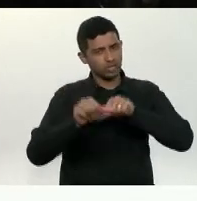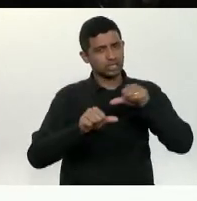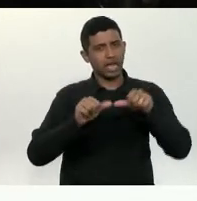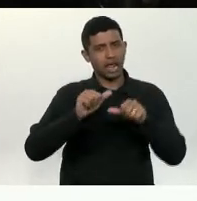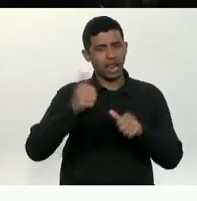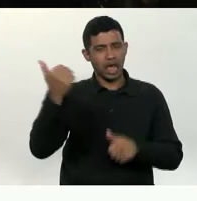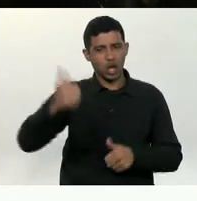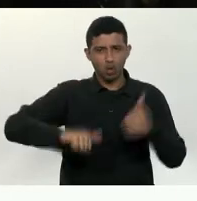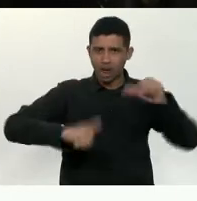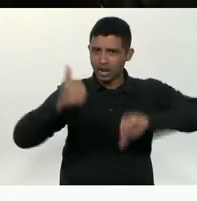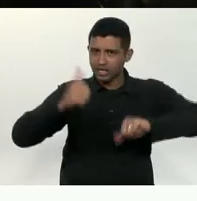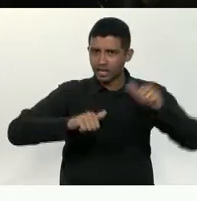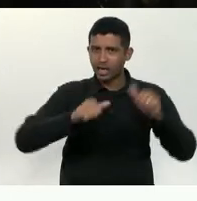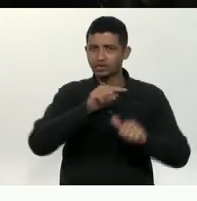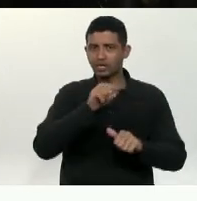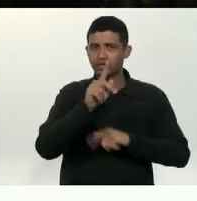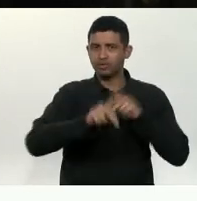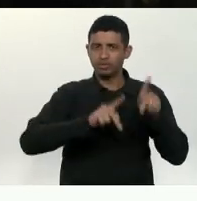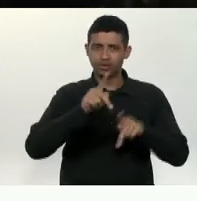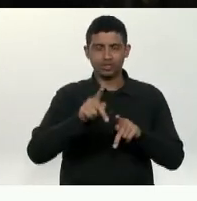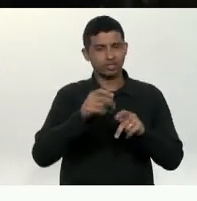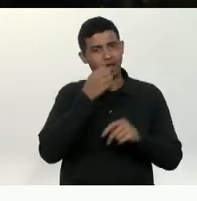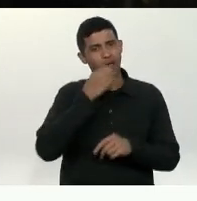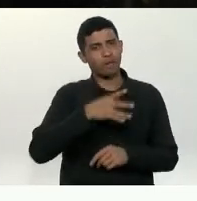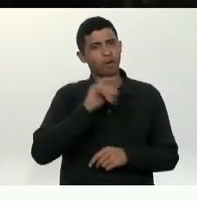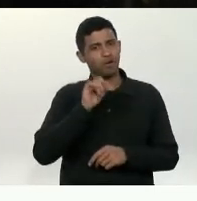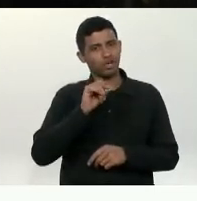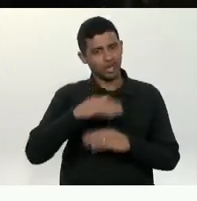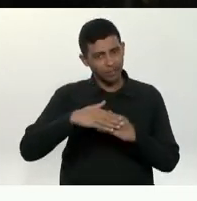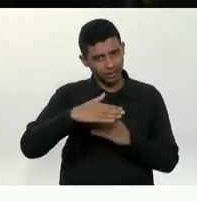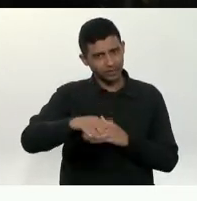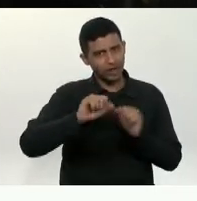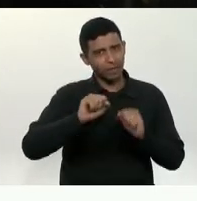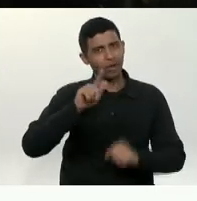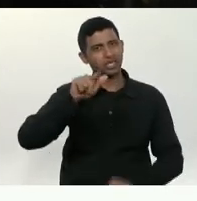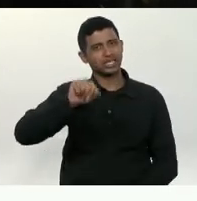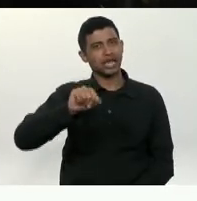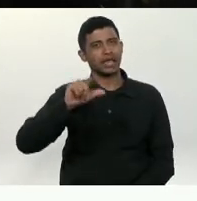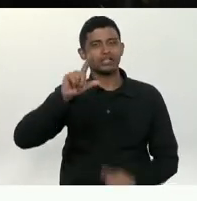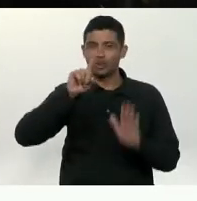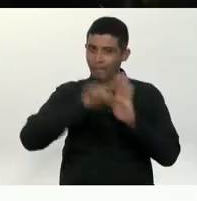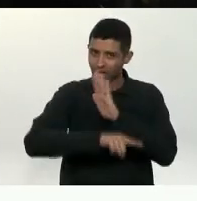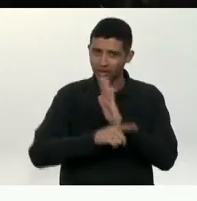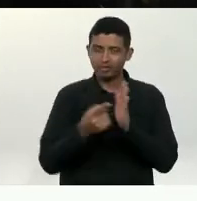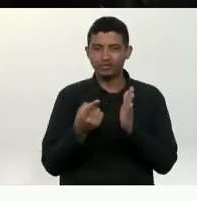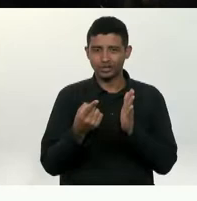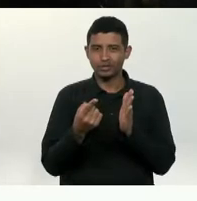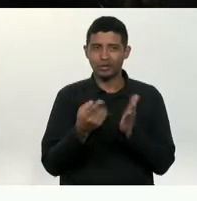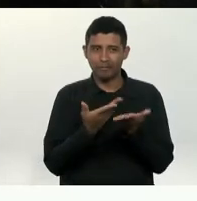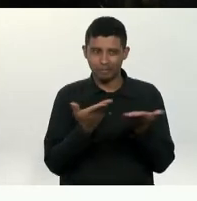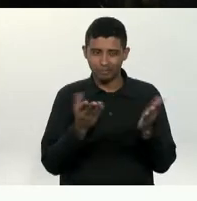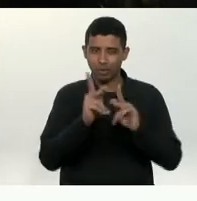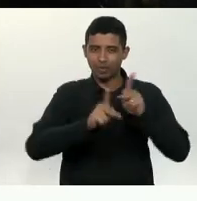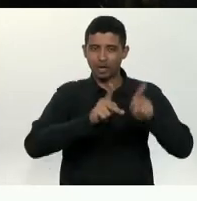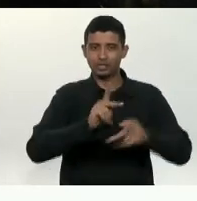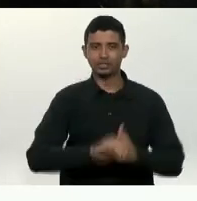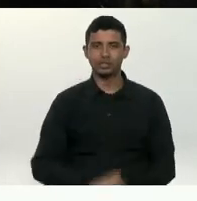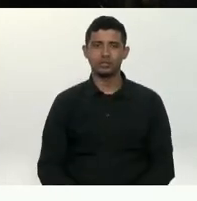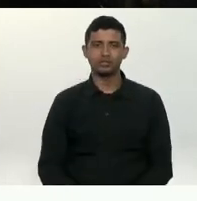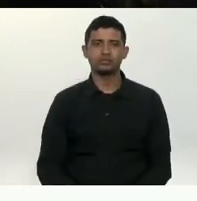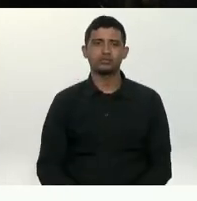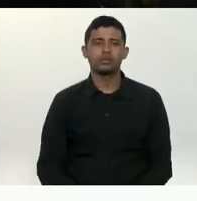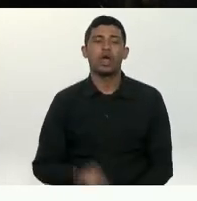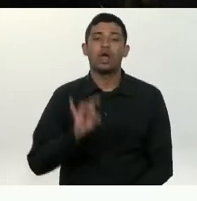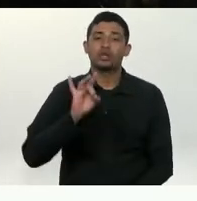a boa notícia de que podemos ter daqui a pouco um custo de um gás menor para a população. Só que eu só colocando para